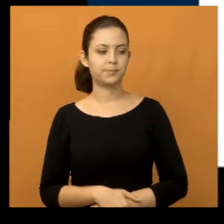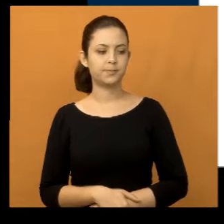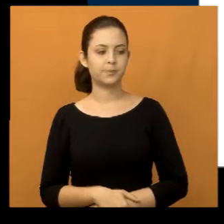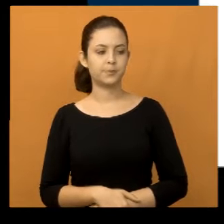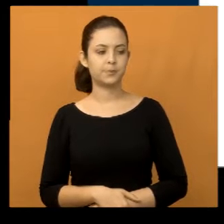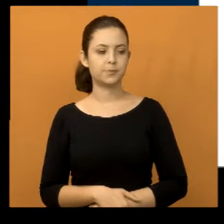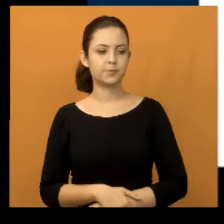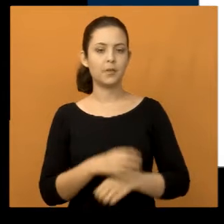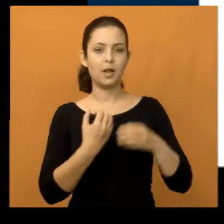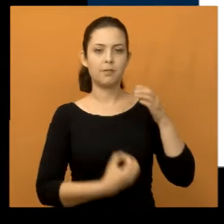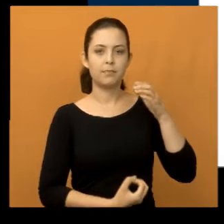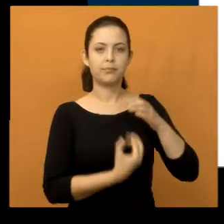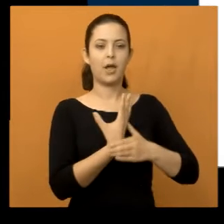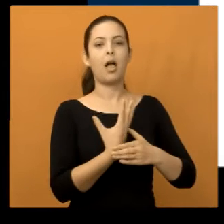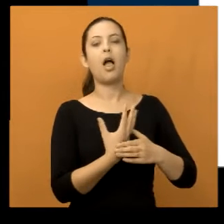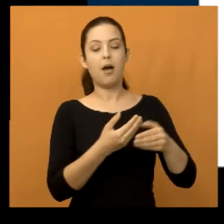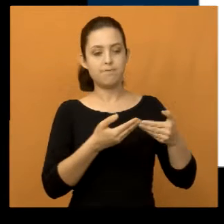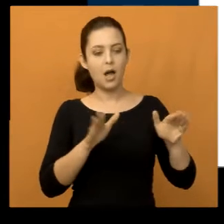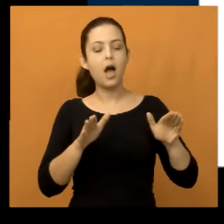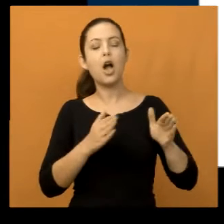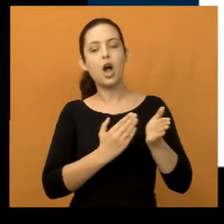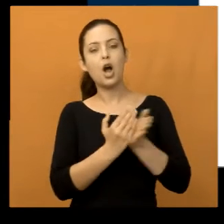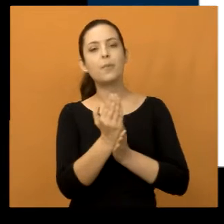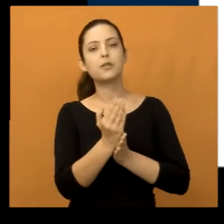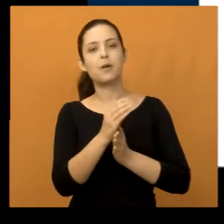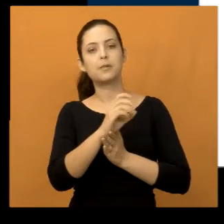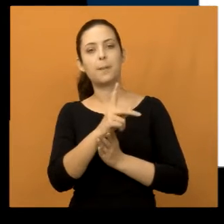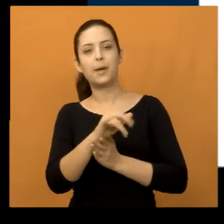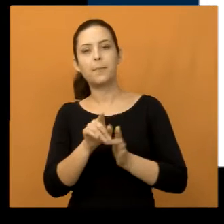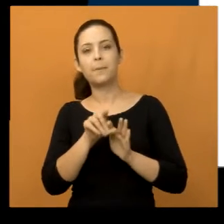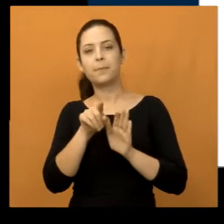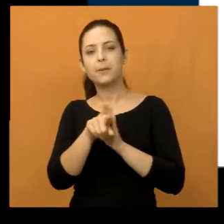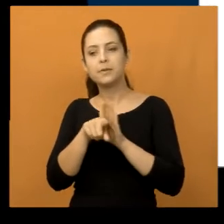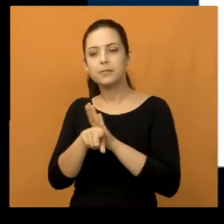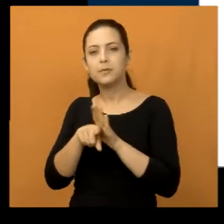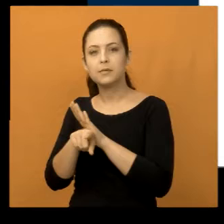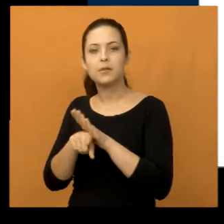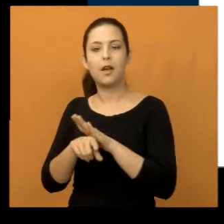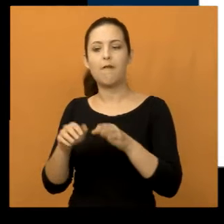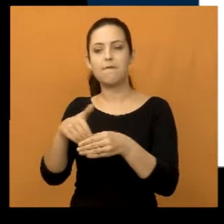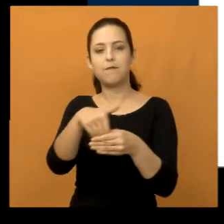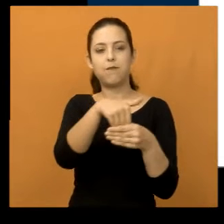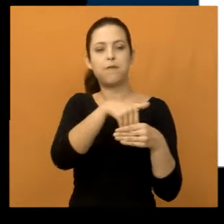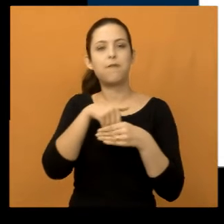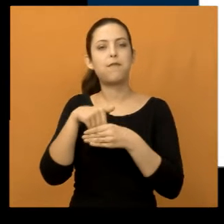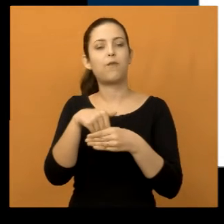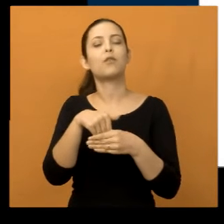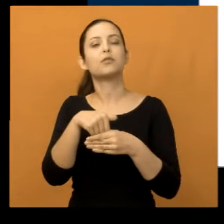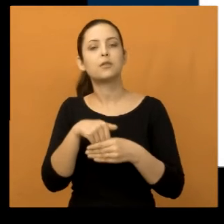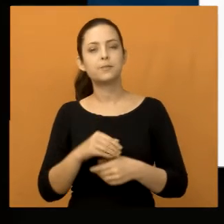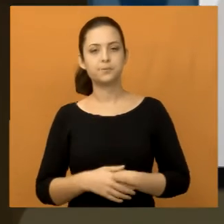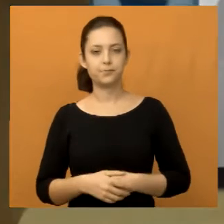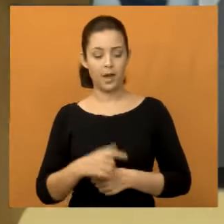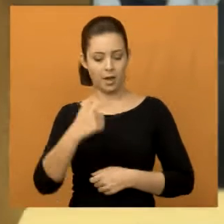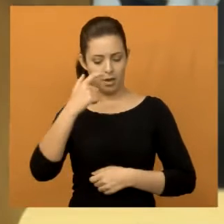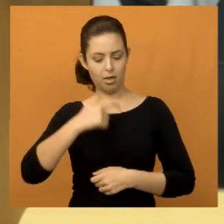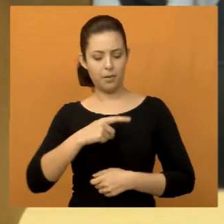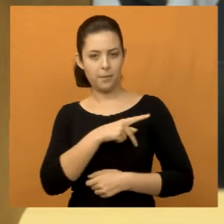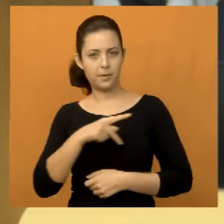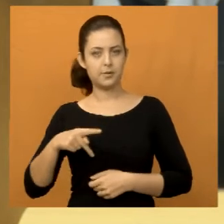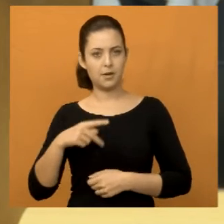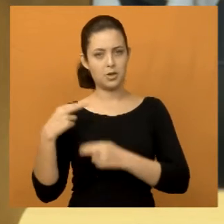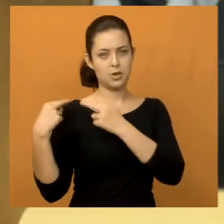Partindo da instauração, votação da CPI foi instituída através de votação, fui escolhido como